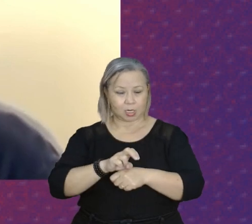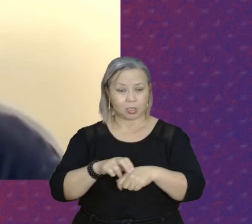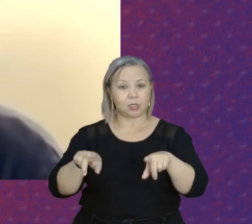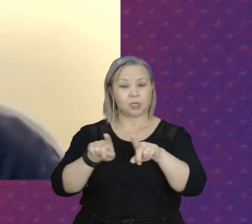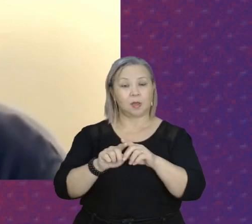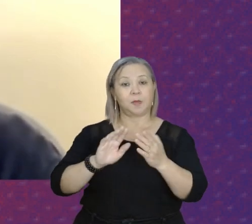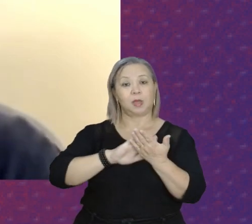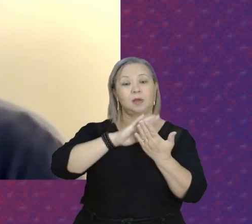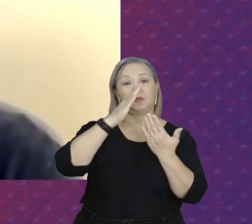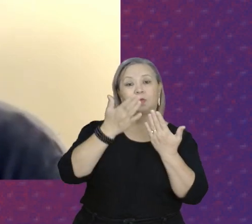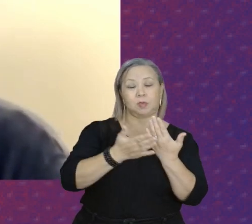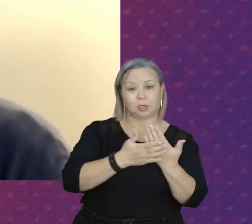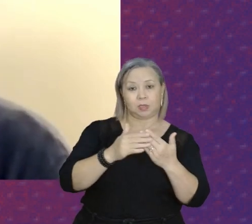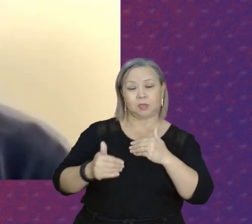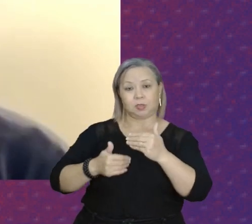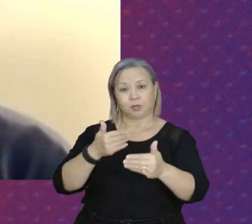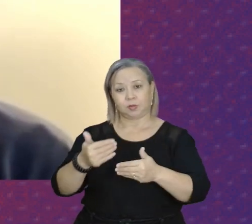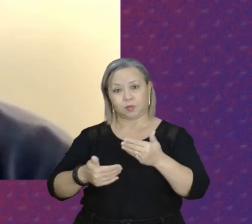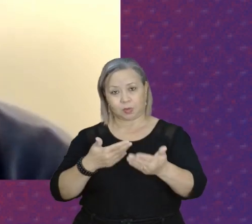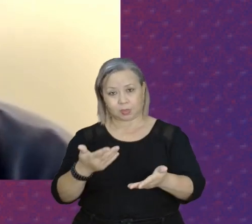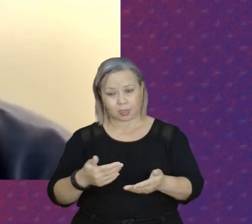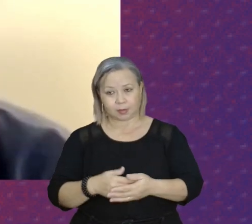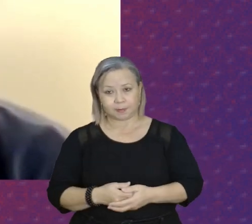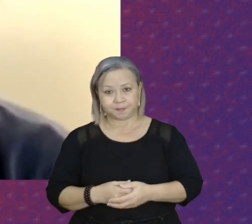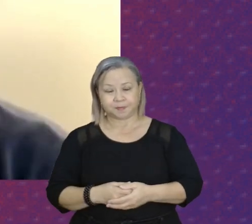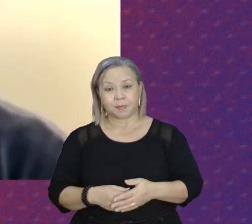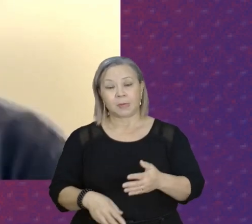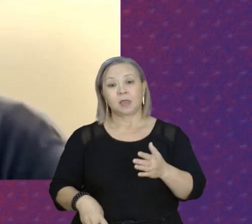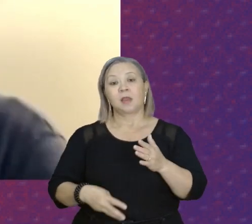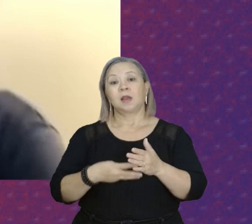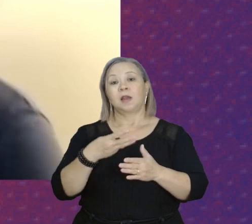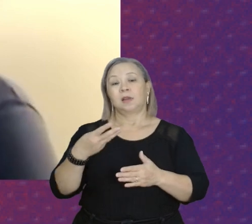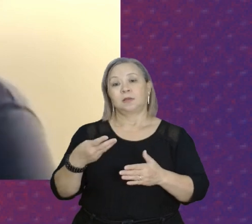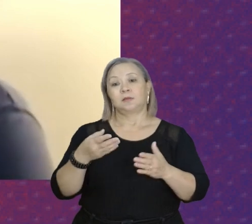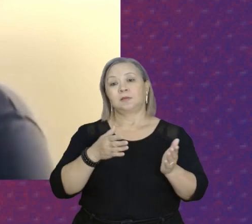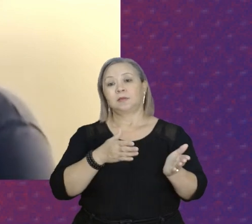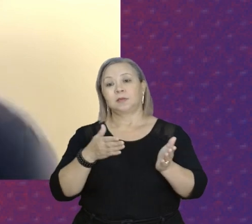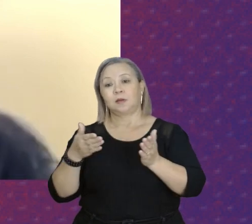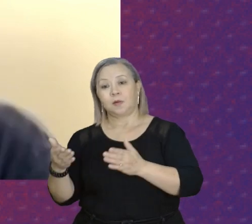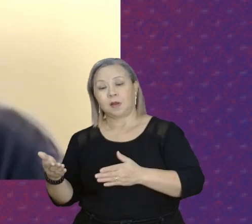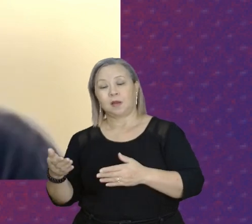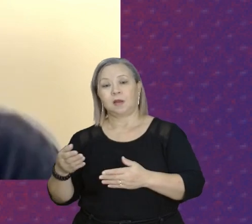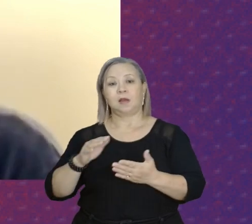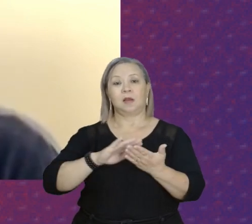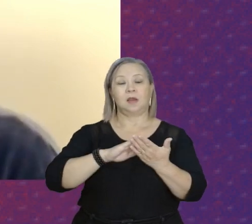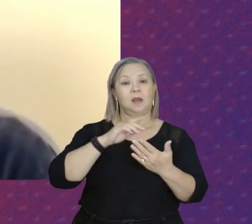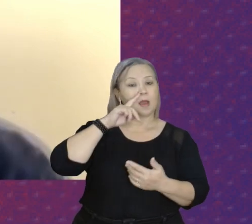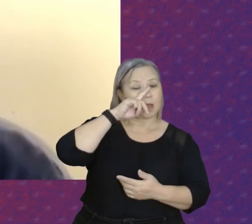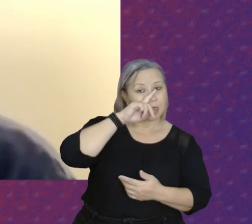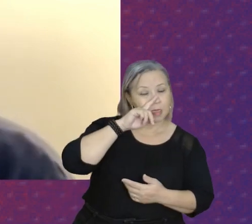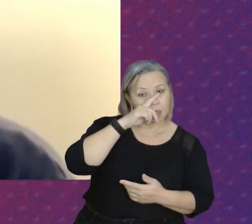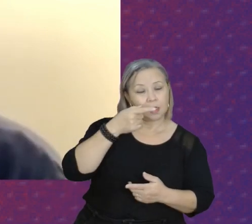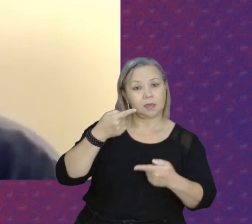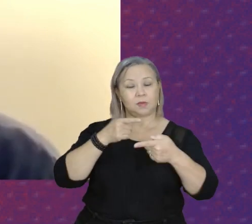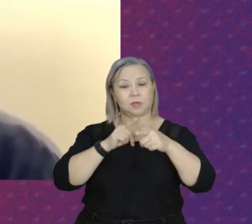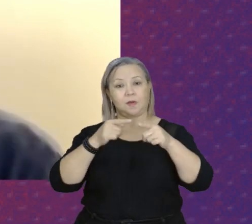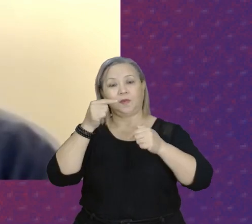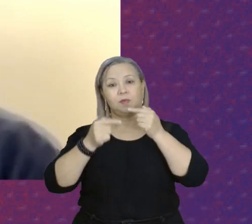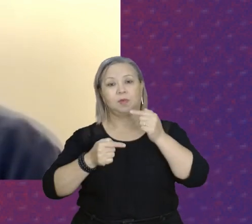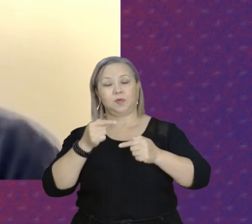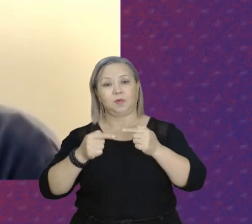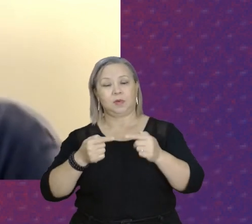riscos e dos retrocessos. Na verdade, a terceira parte é justamente isso, os riscos e os desafios na política de creches